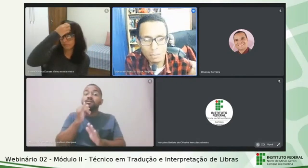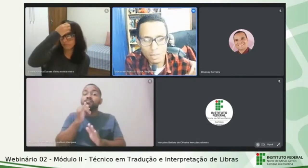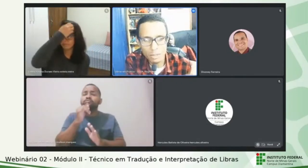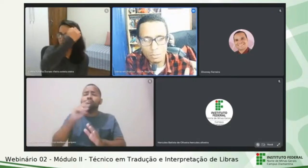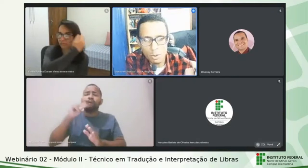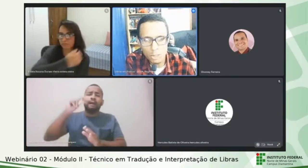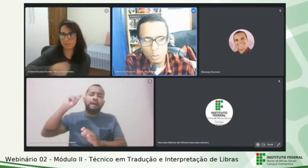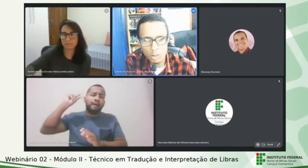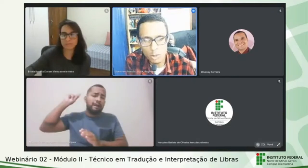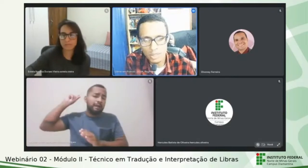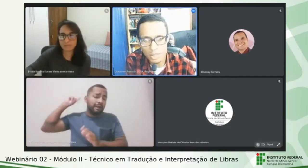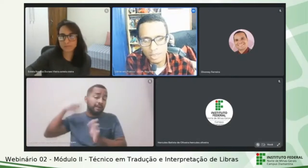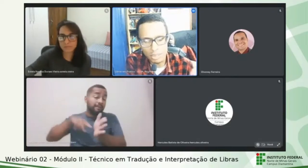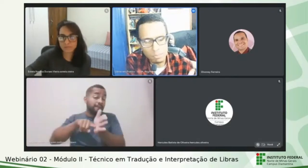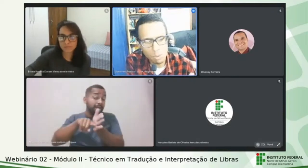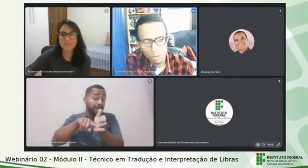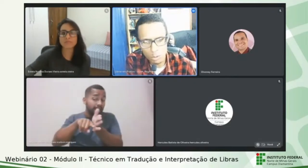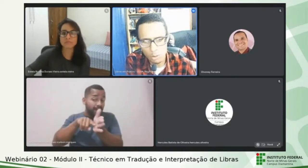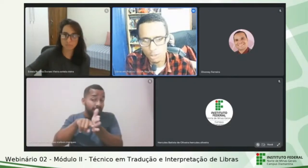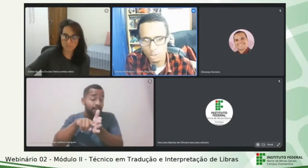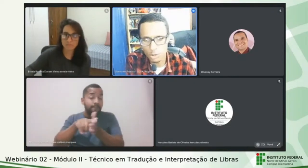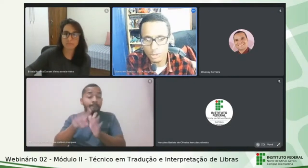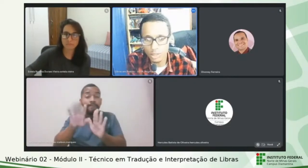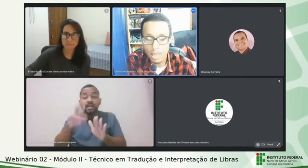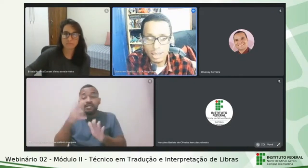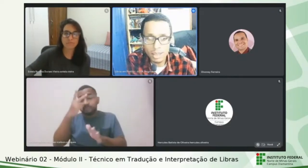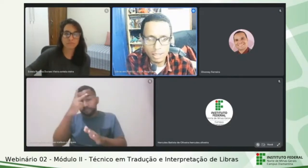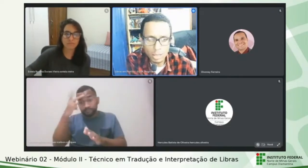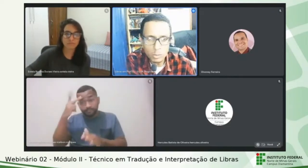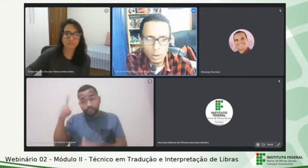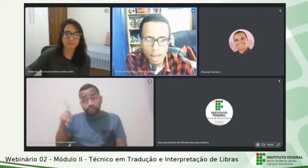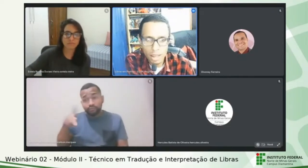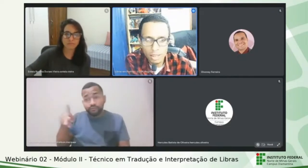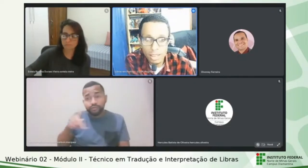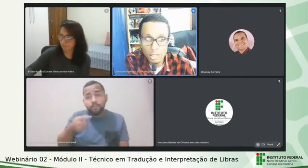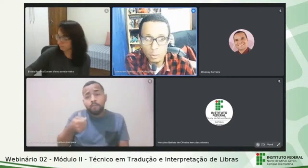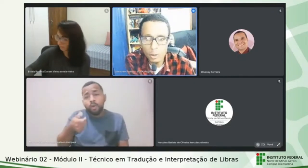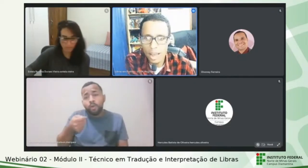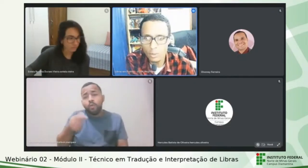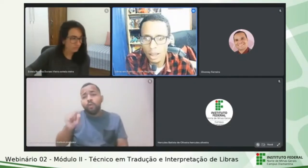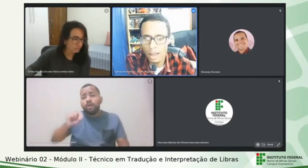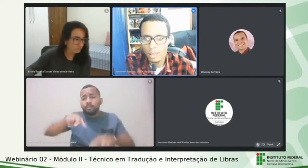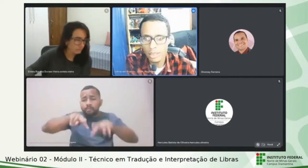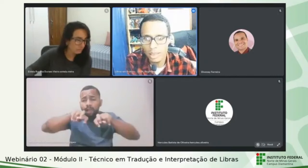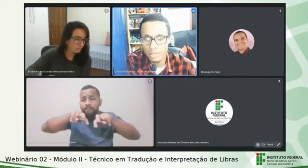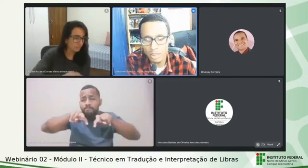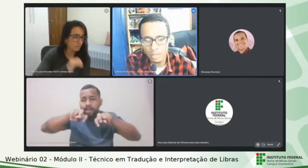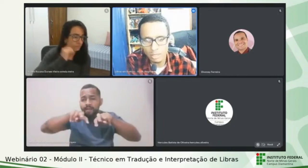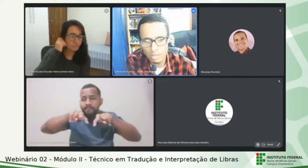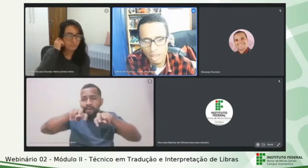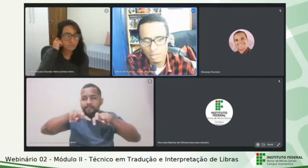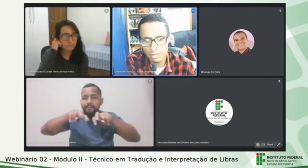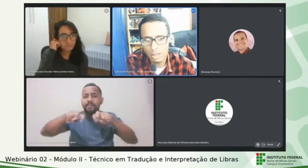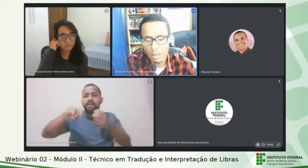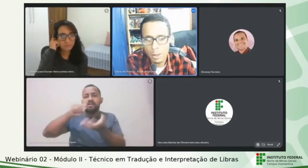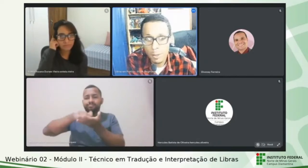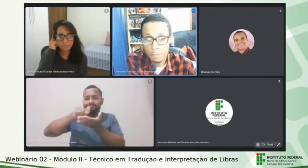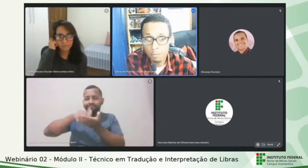tempo, mas são poucas pessoas ainda, poucos professores que têm explorado a escrita de